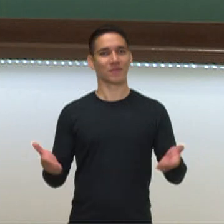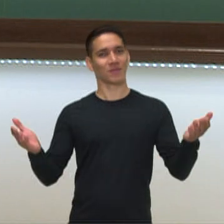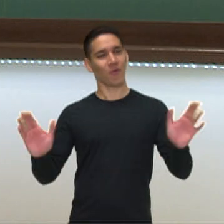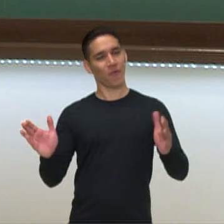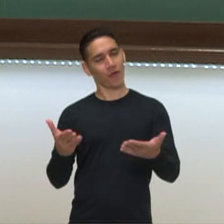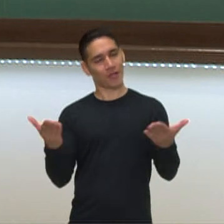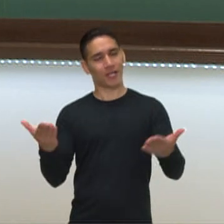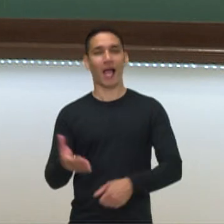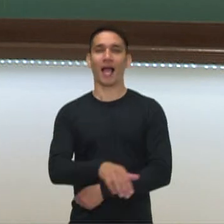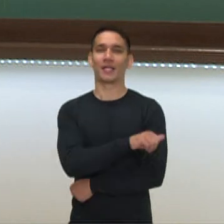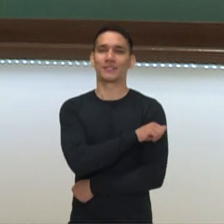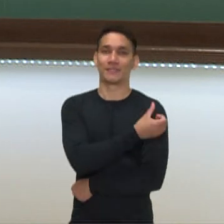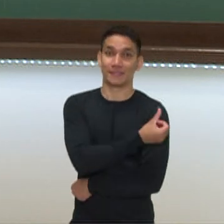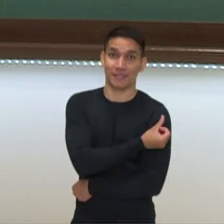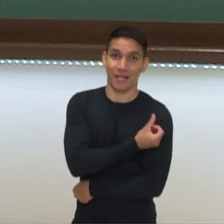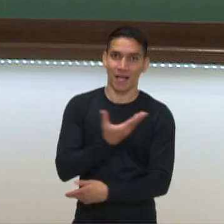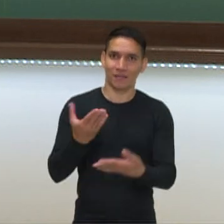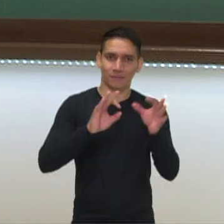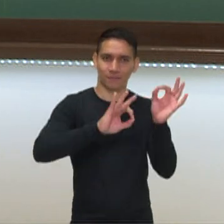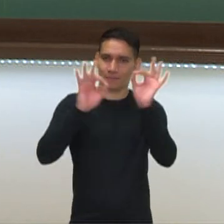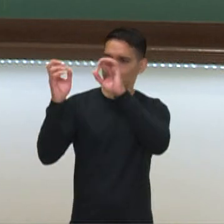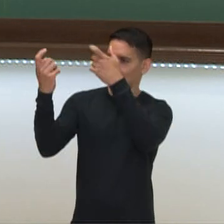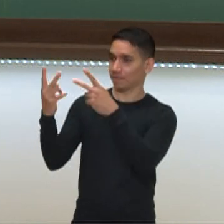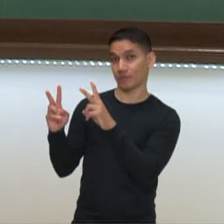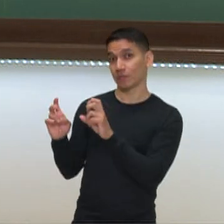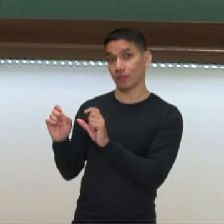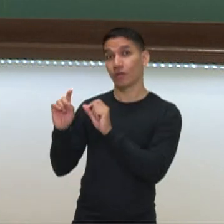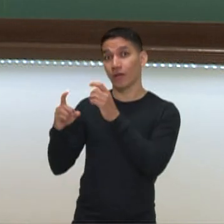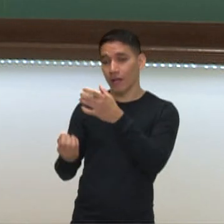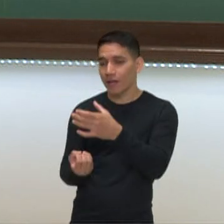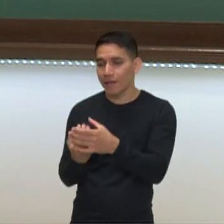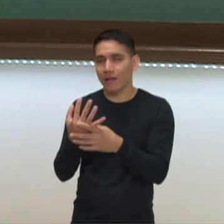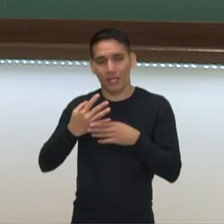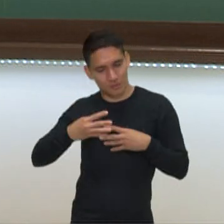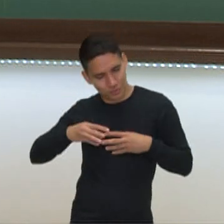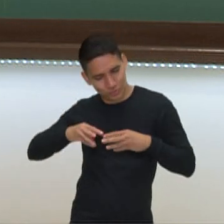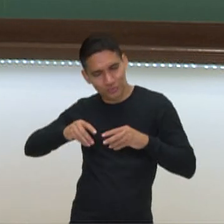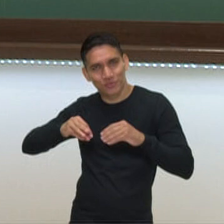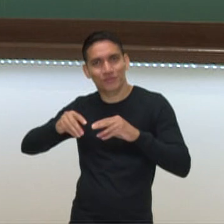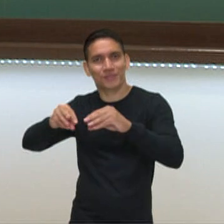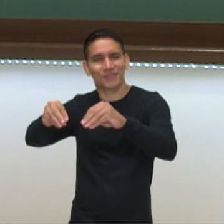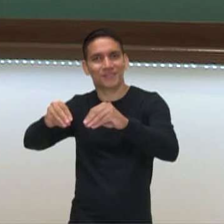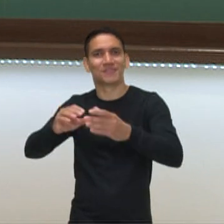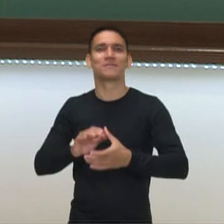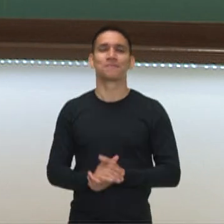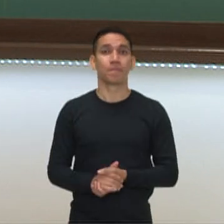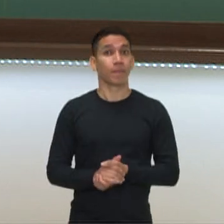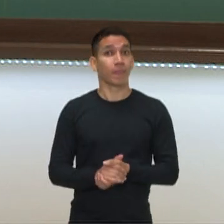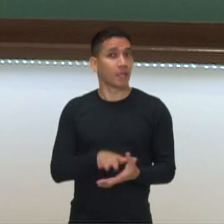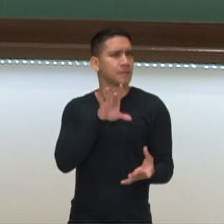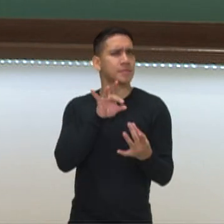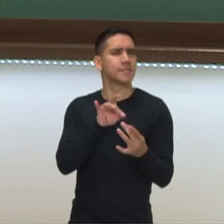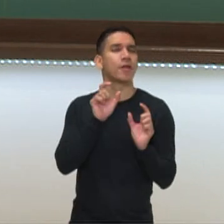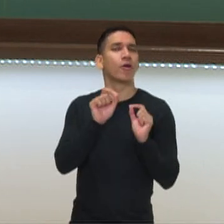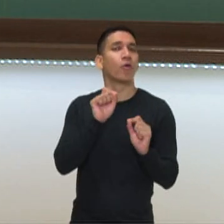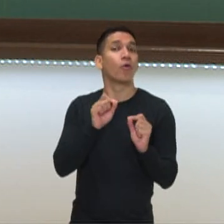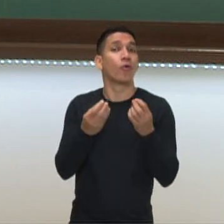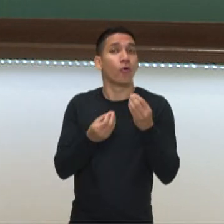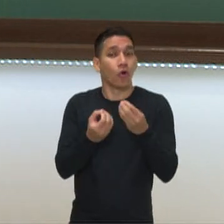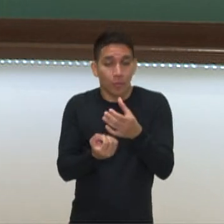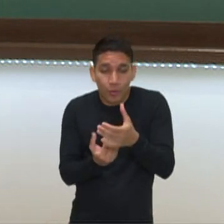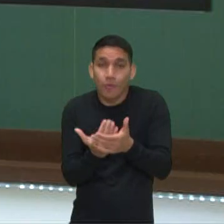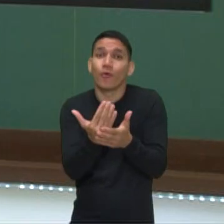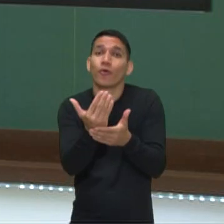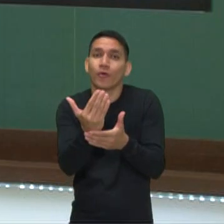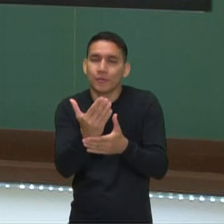Olá, estudantes do sexto ano! Nesse vídeo, nós vamos falar sobre a formação do solo, mais especificamente da sua